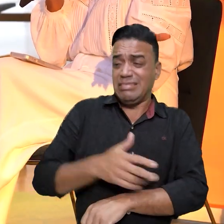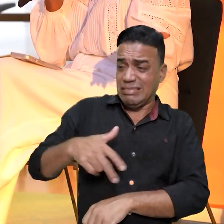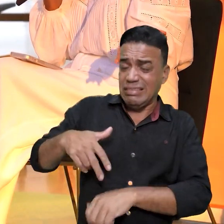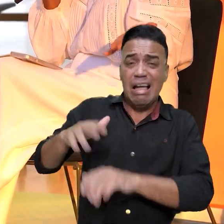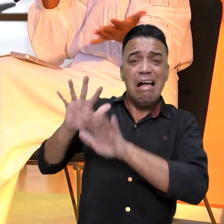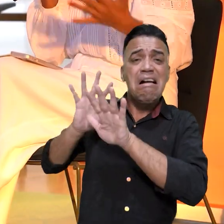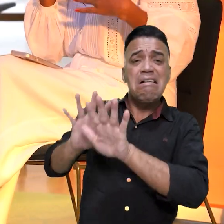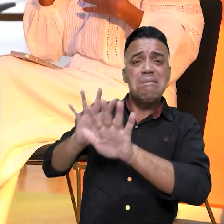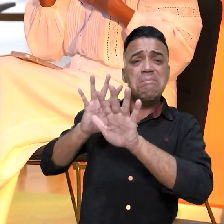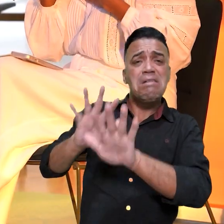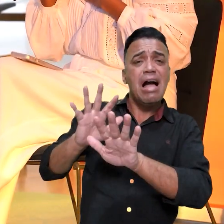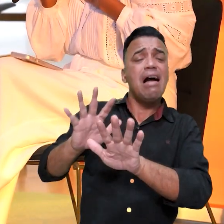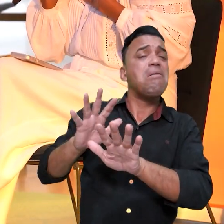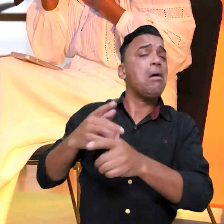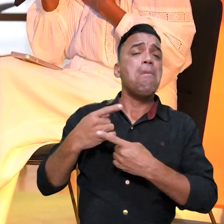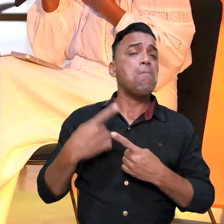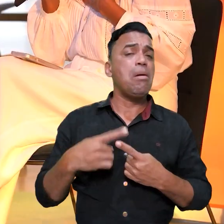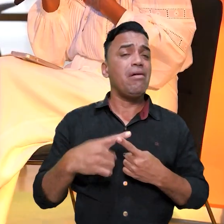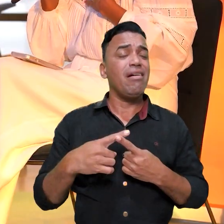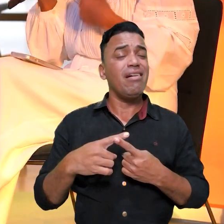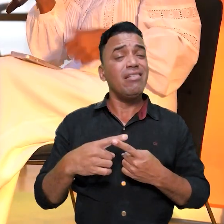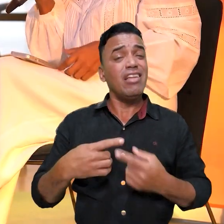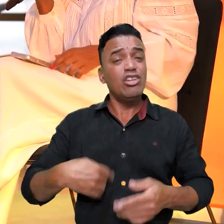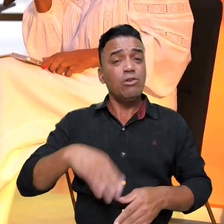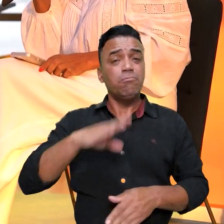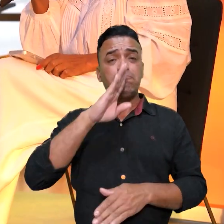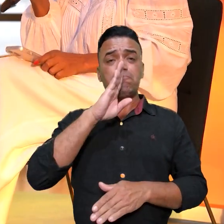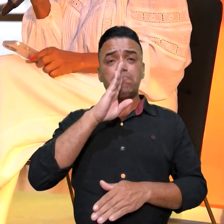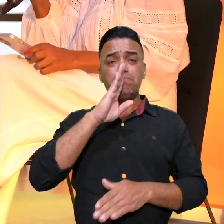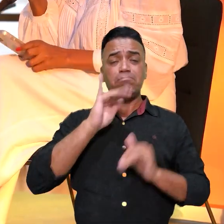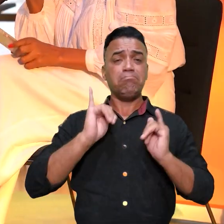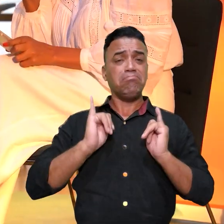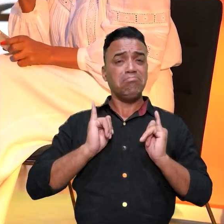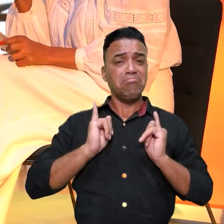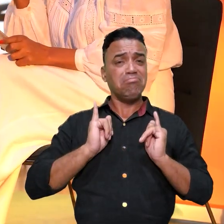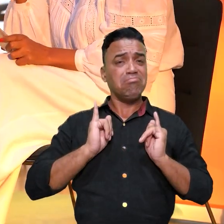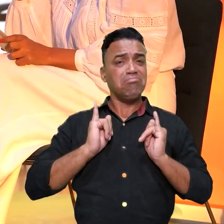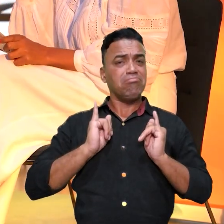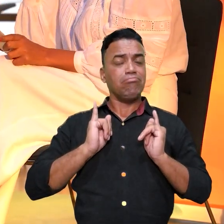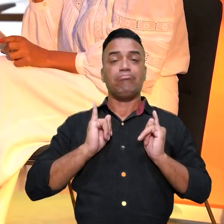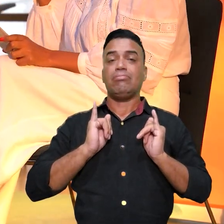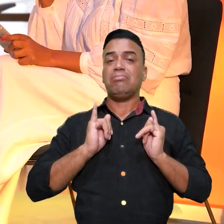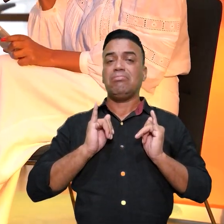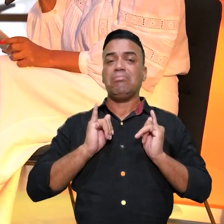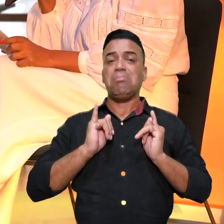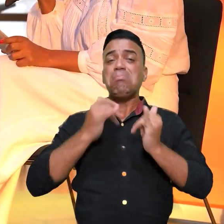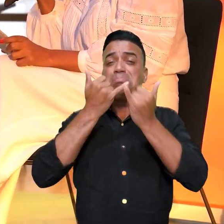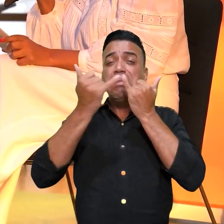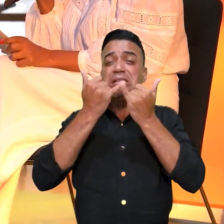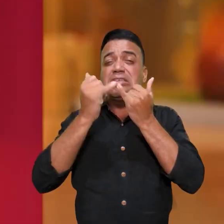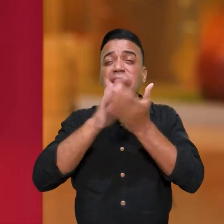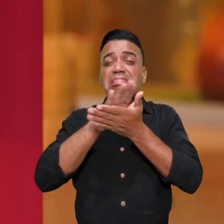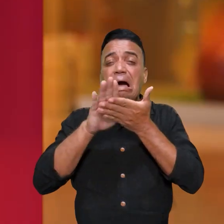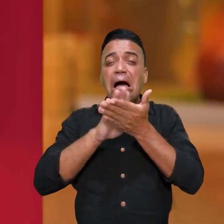quê? Deixem-me quedar. Deixe-me quieta na aparente